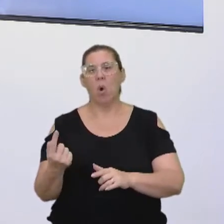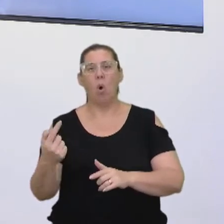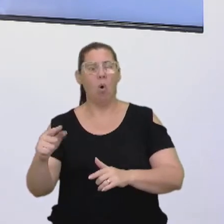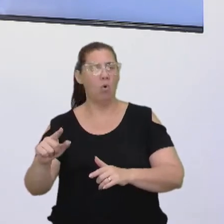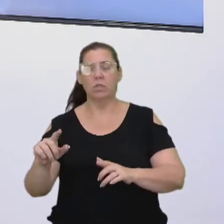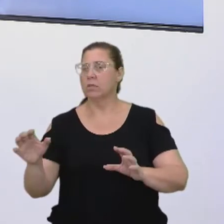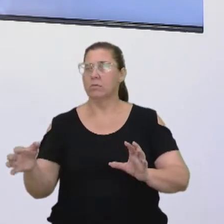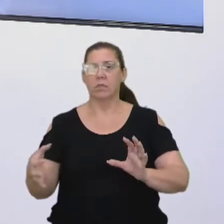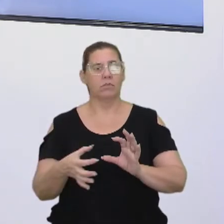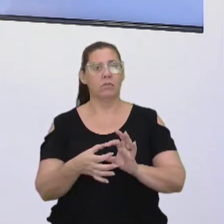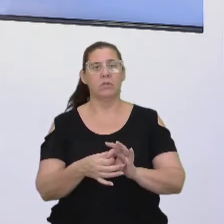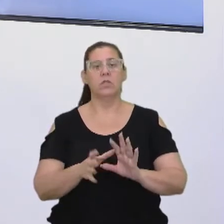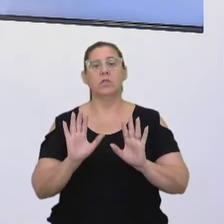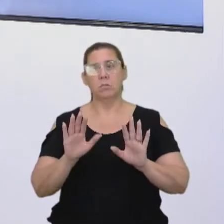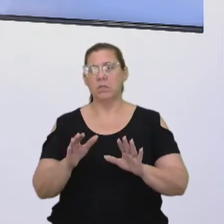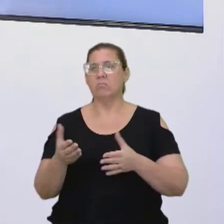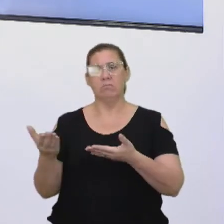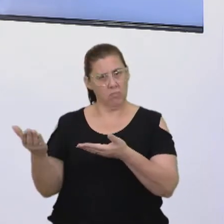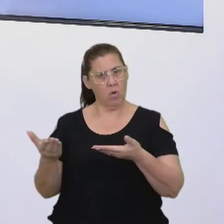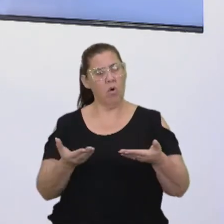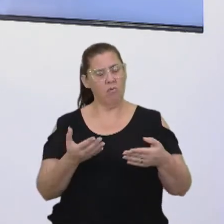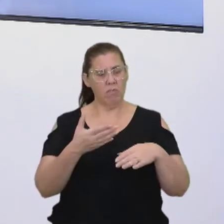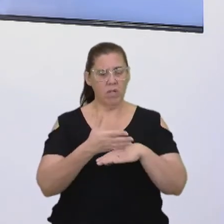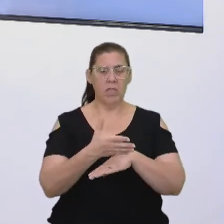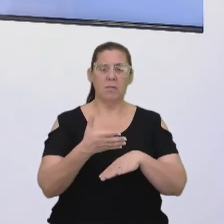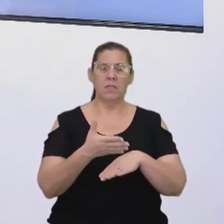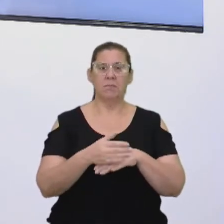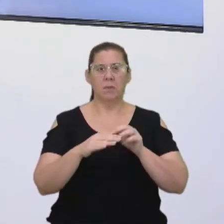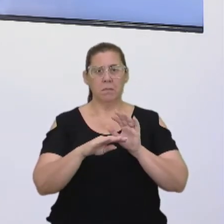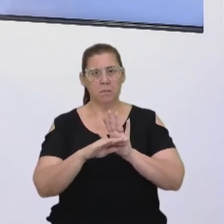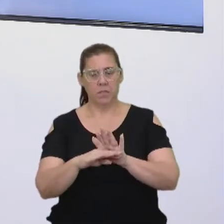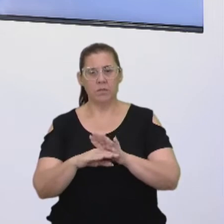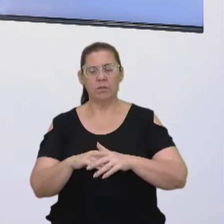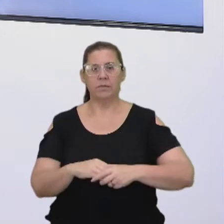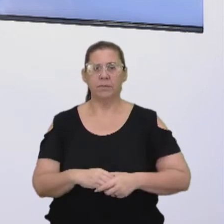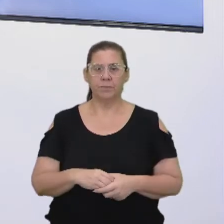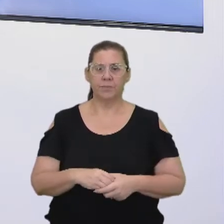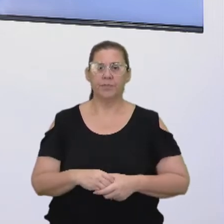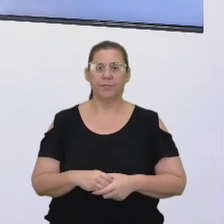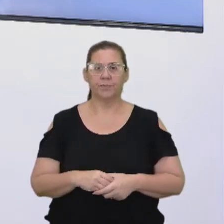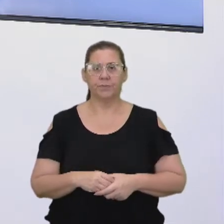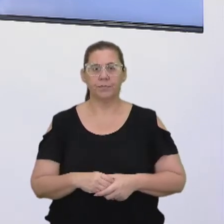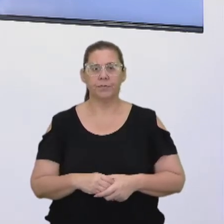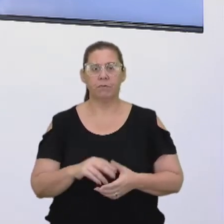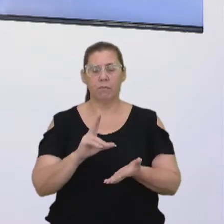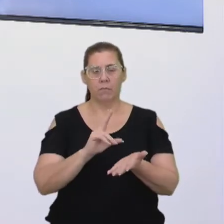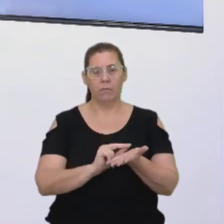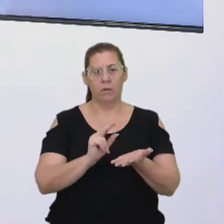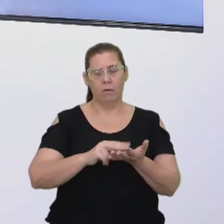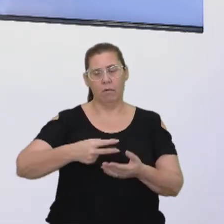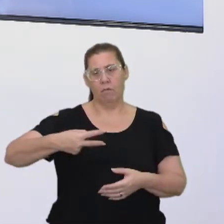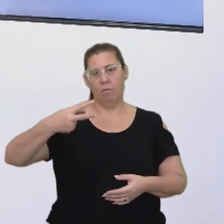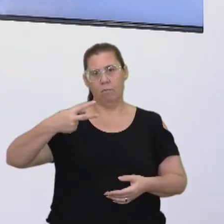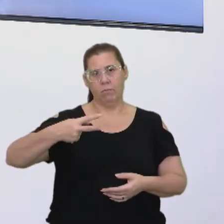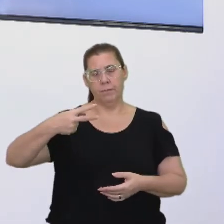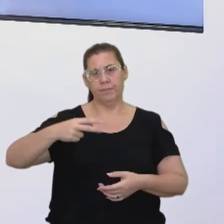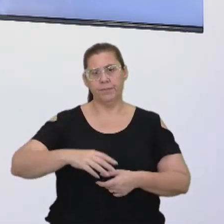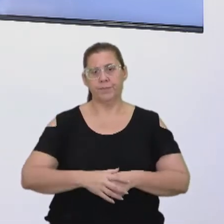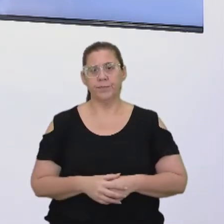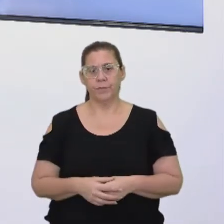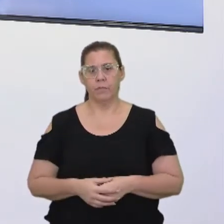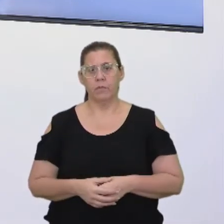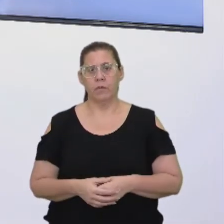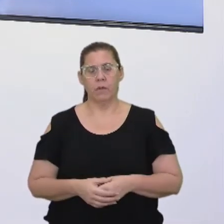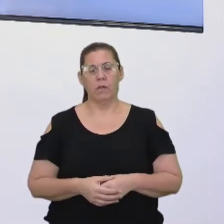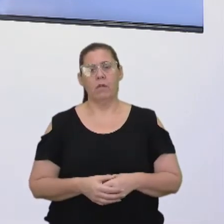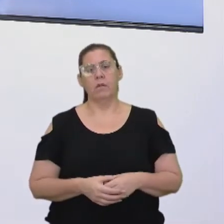estão vinculadas, mas são chamadas a participar, tá? E aí, no artigo 2º, ele traz